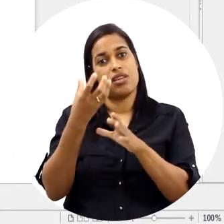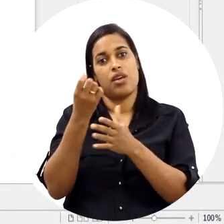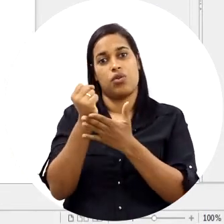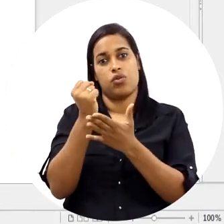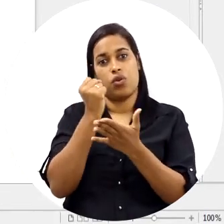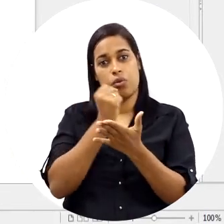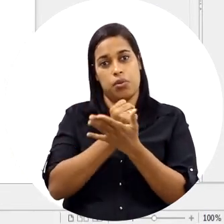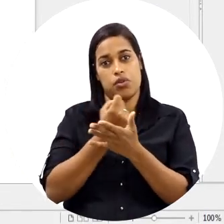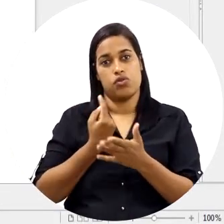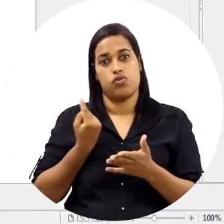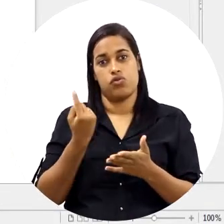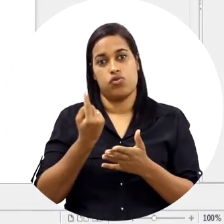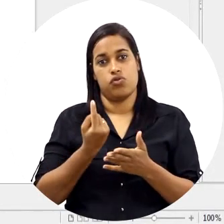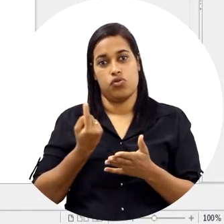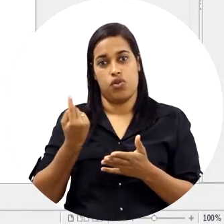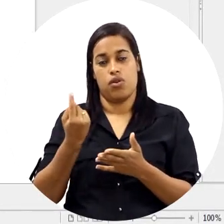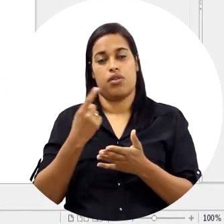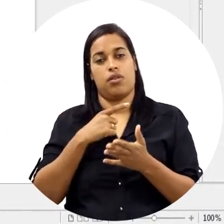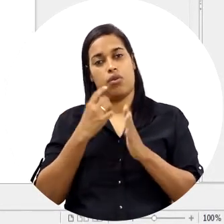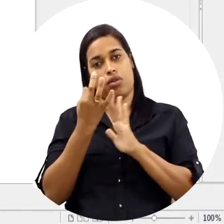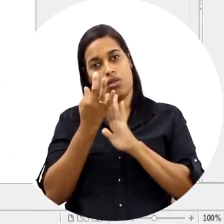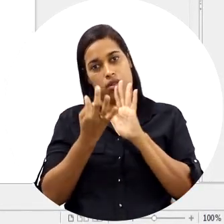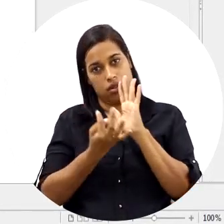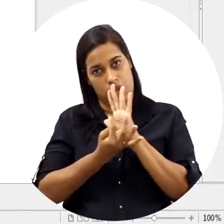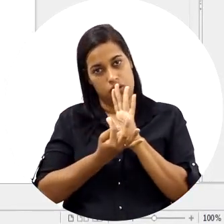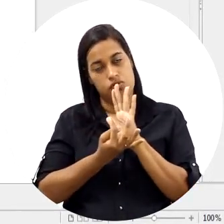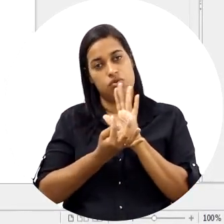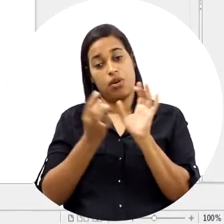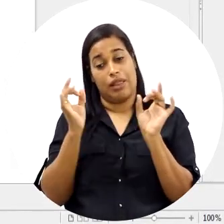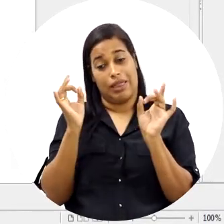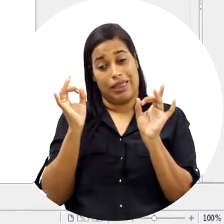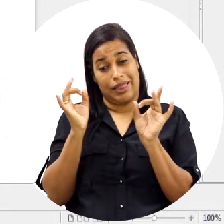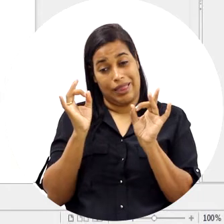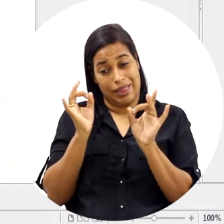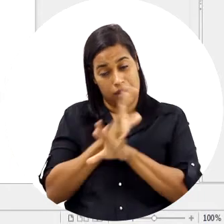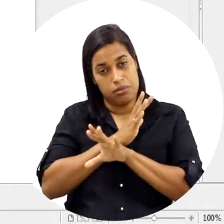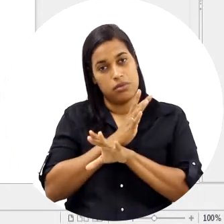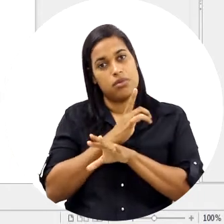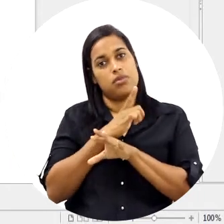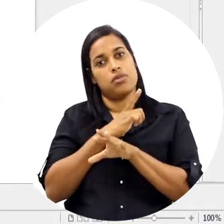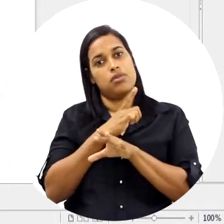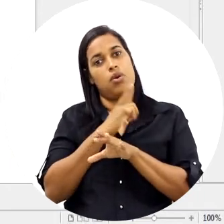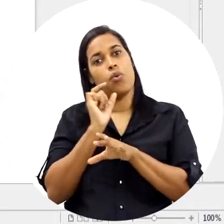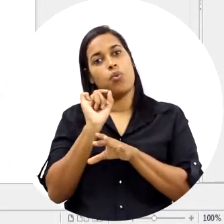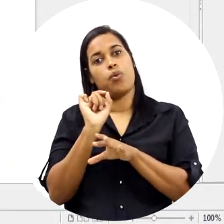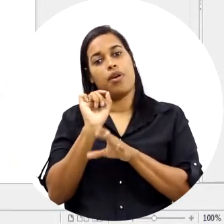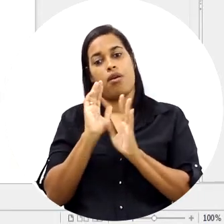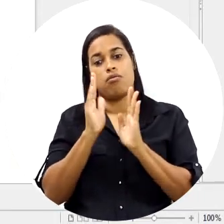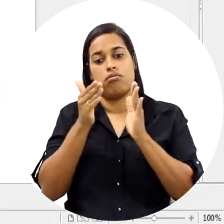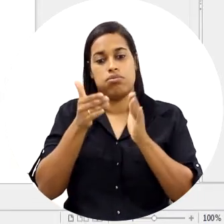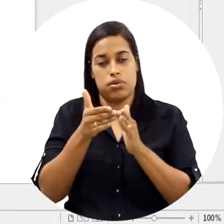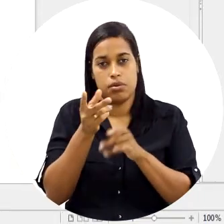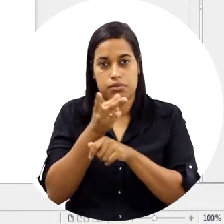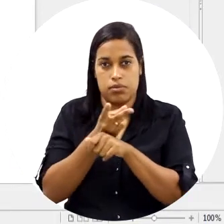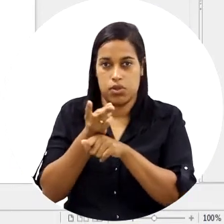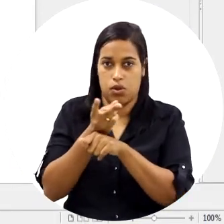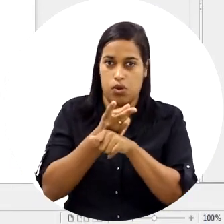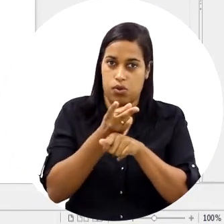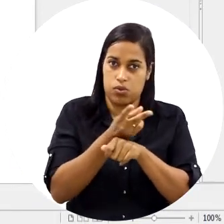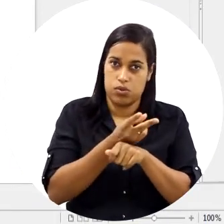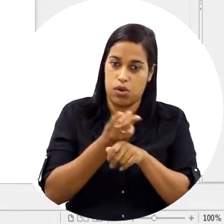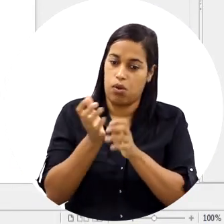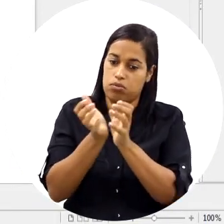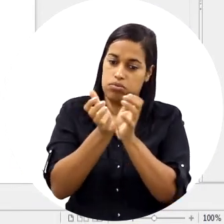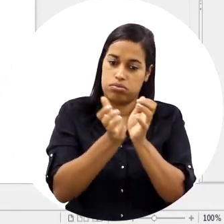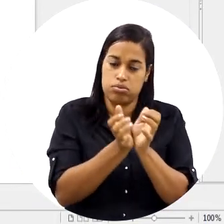documento só, contendo o texto padrão, e depois você realizar a questão da mala direta, para ele buscar num conjunto